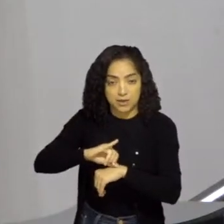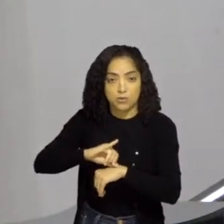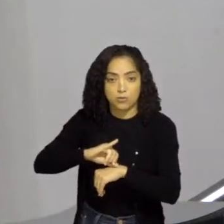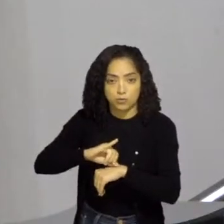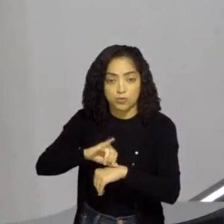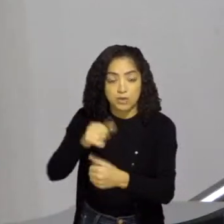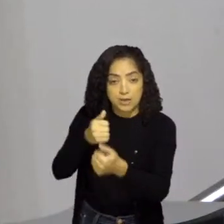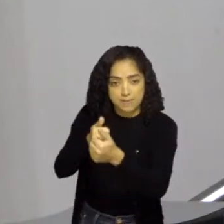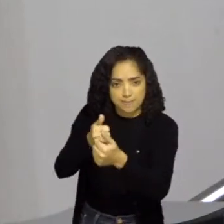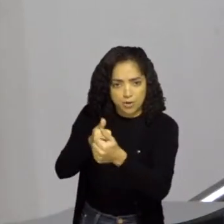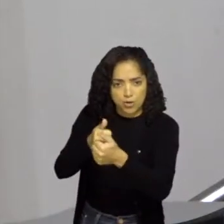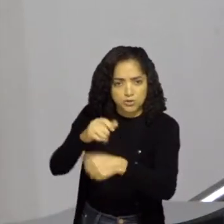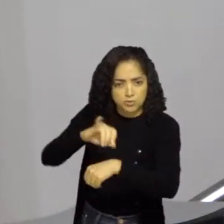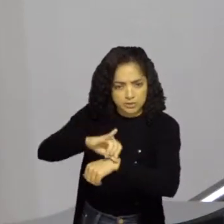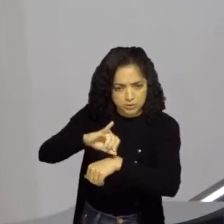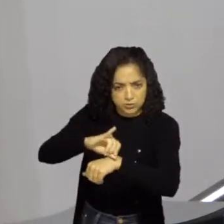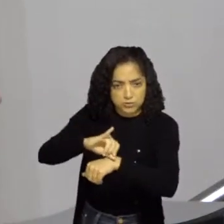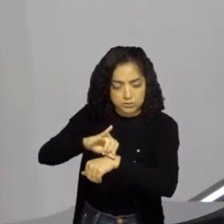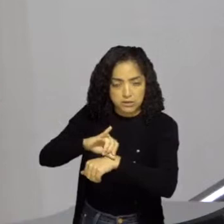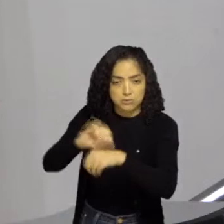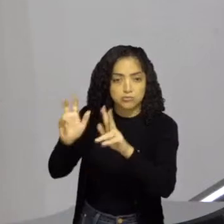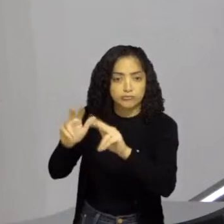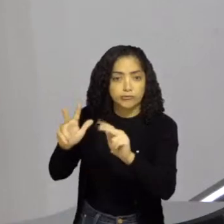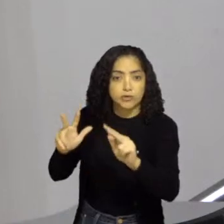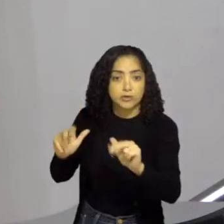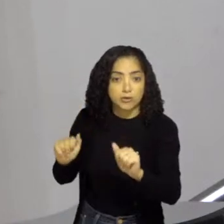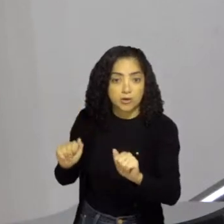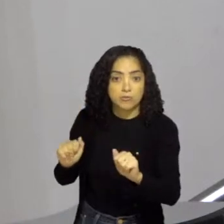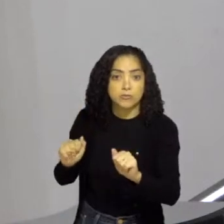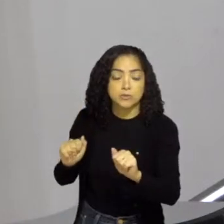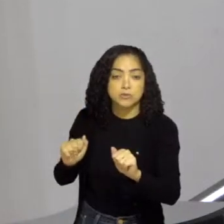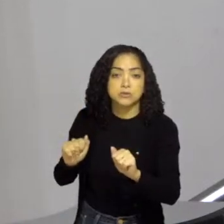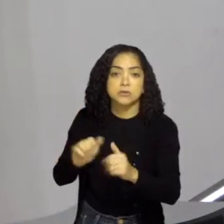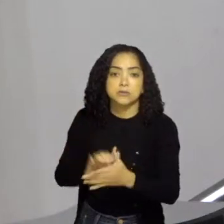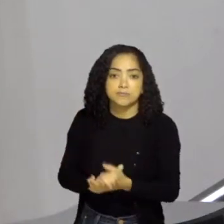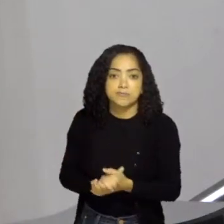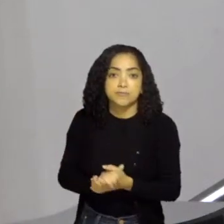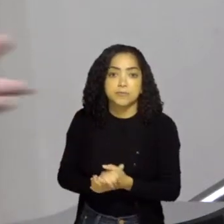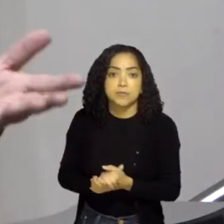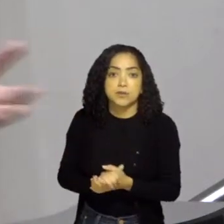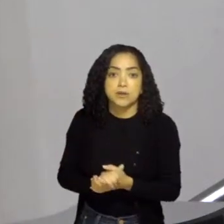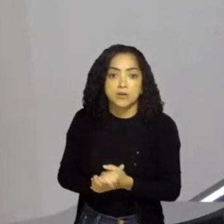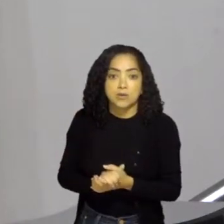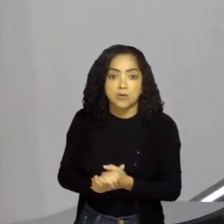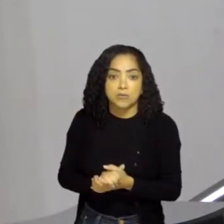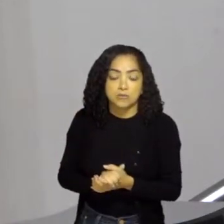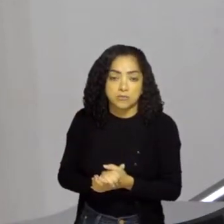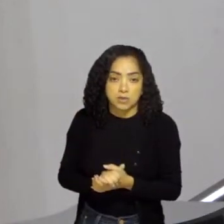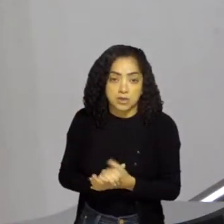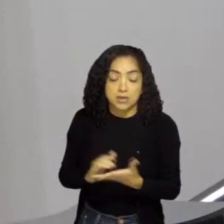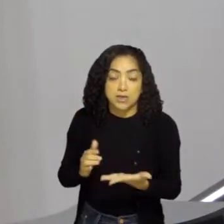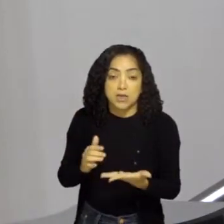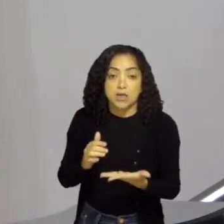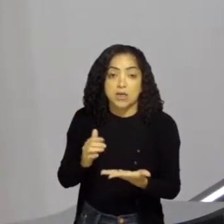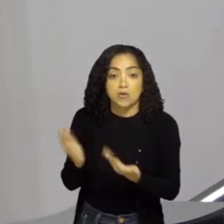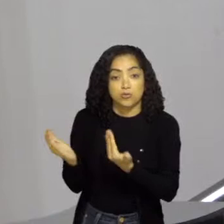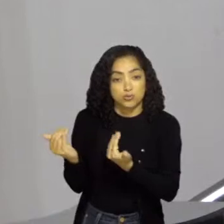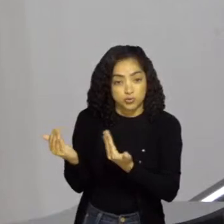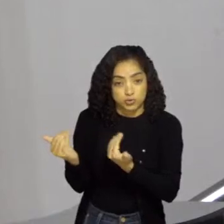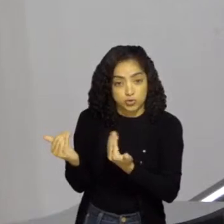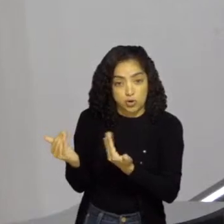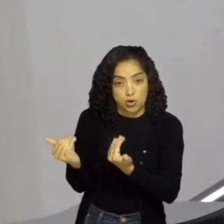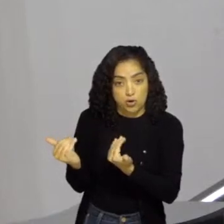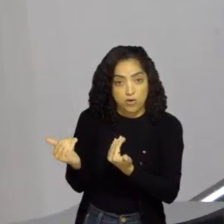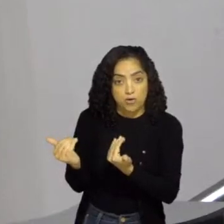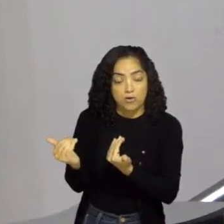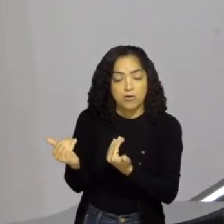da Alfândega, onde uma jovem ou algumas jovens do